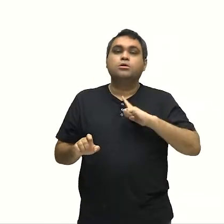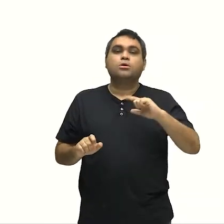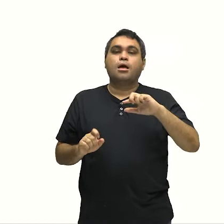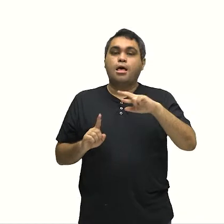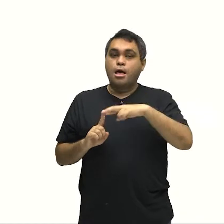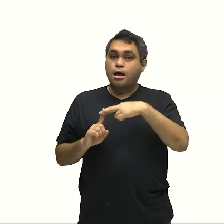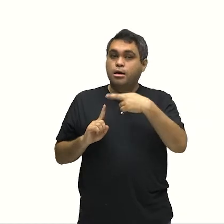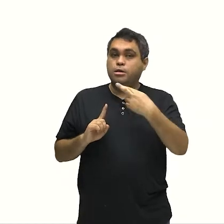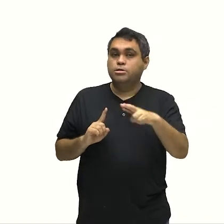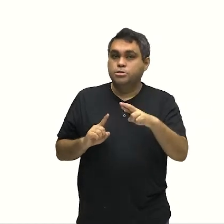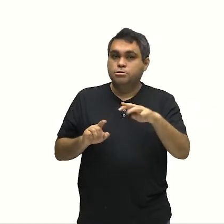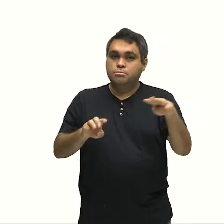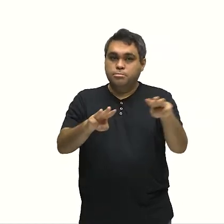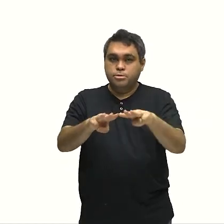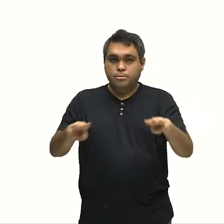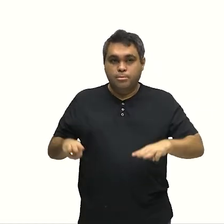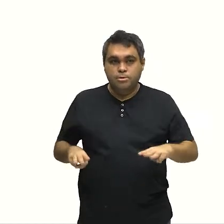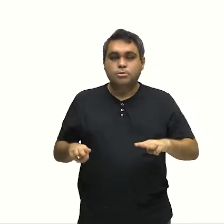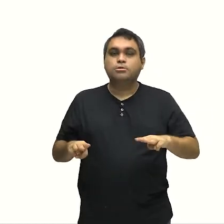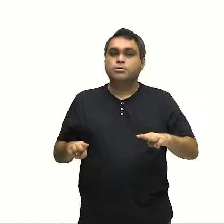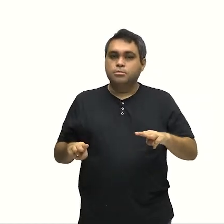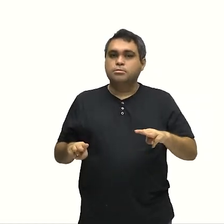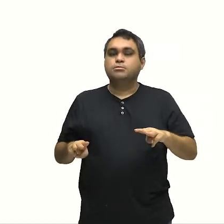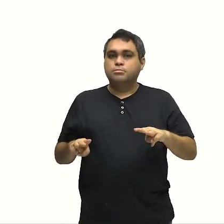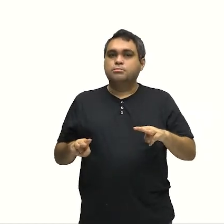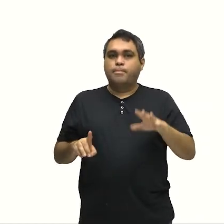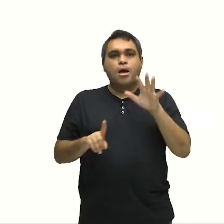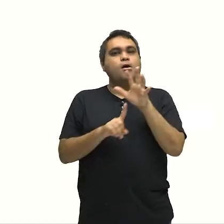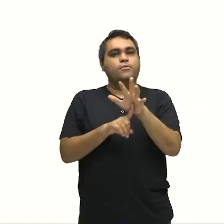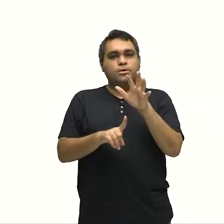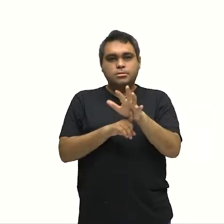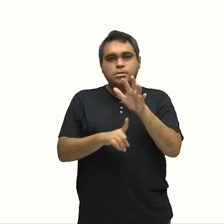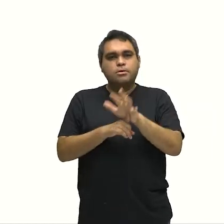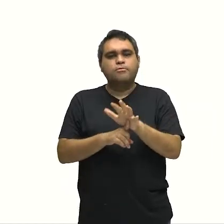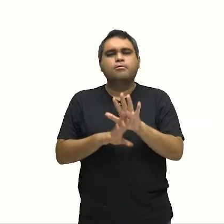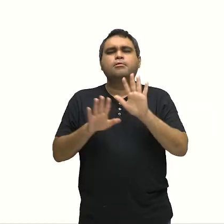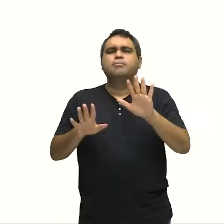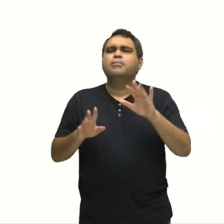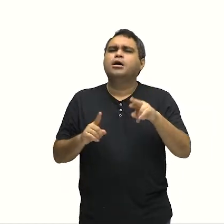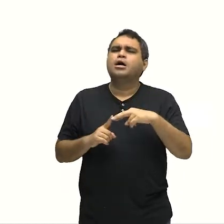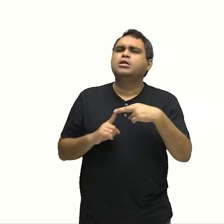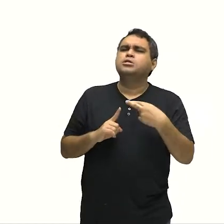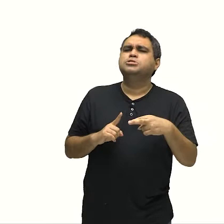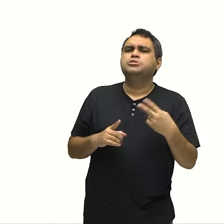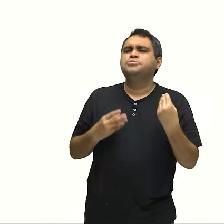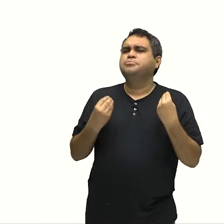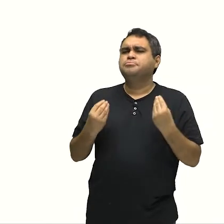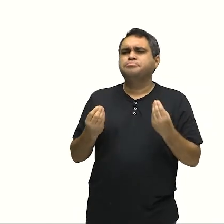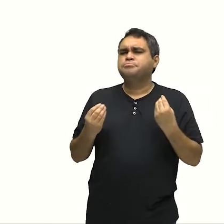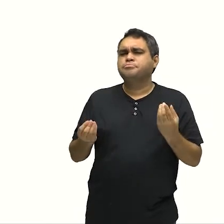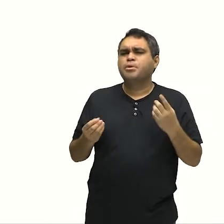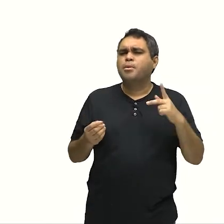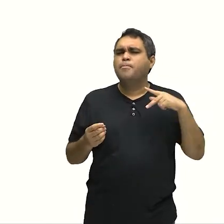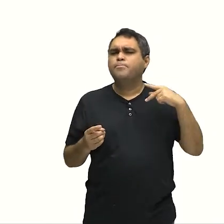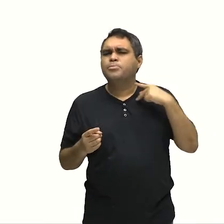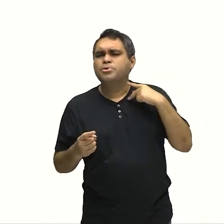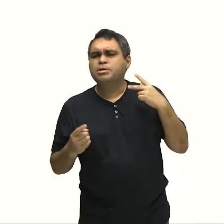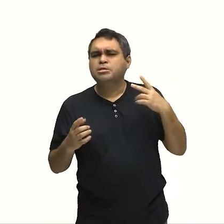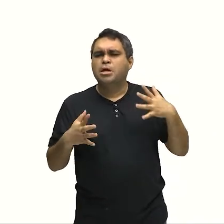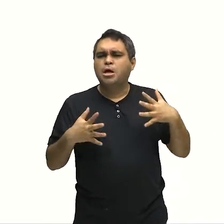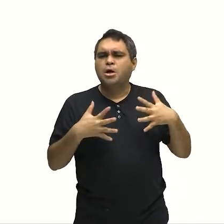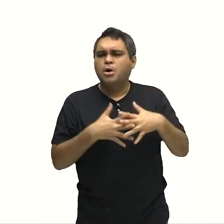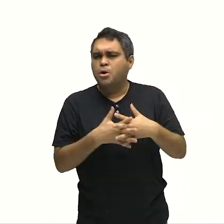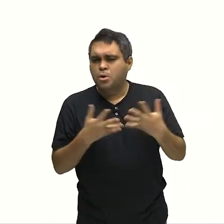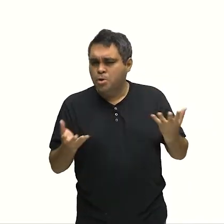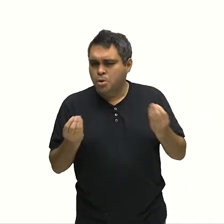dos mesopotâmicos, isso mesmo. Como assim, professora? Mas o que tem a ver a religião com a política? Nessa época, gente,